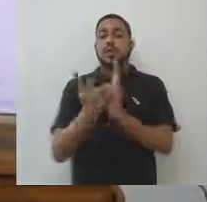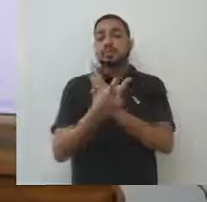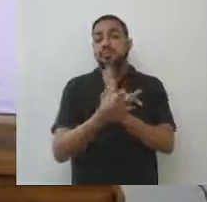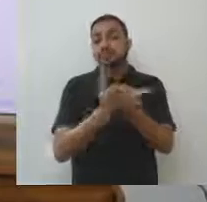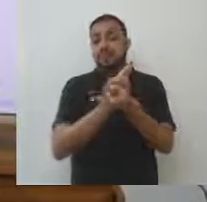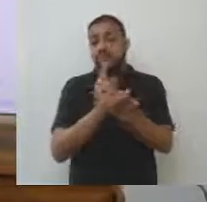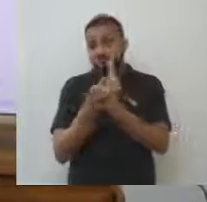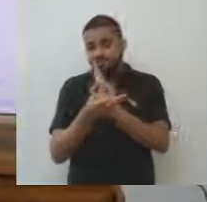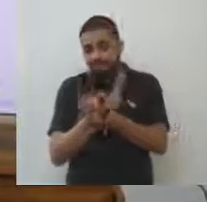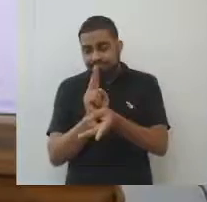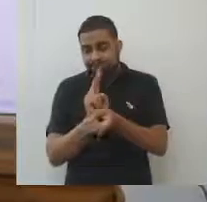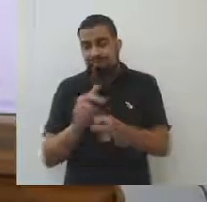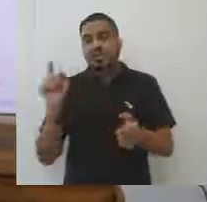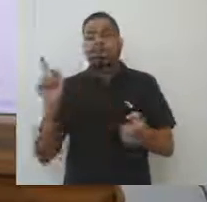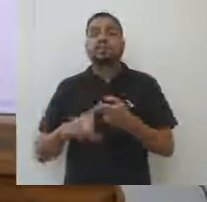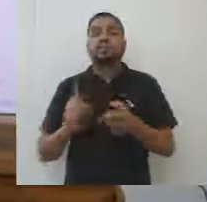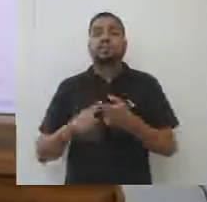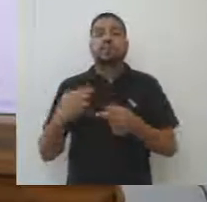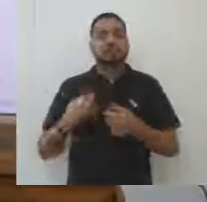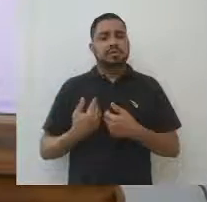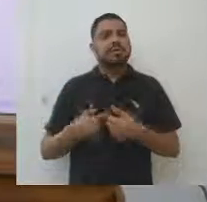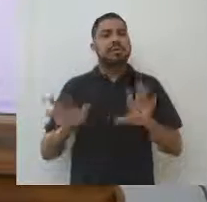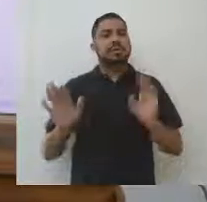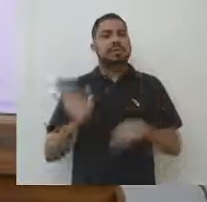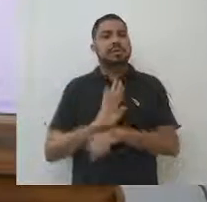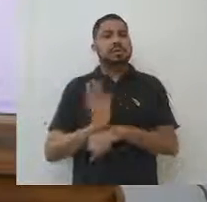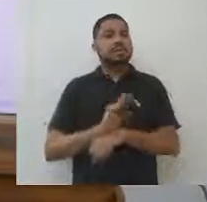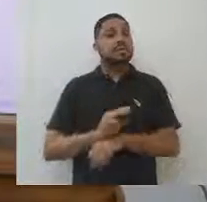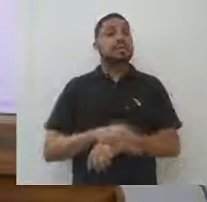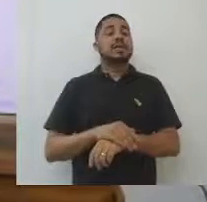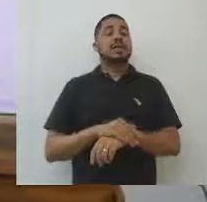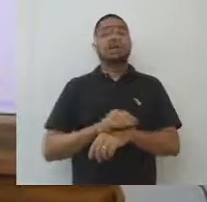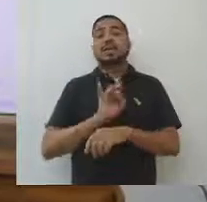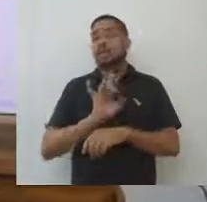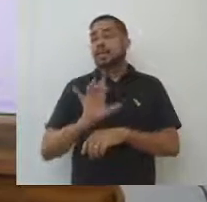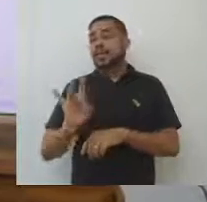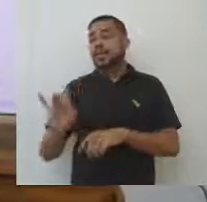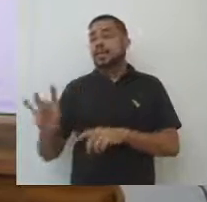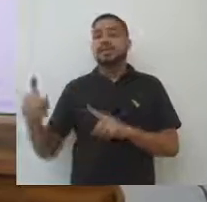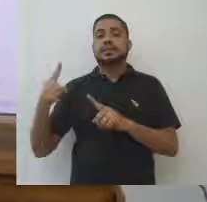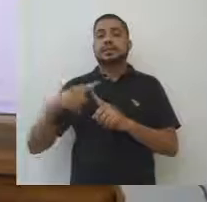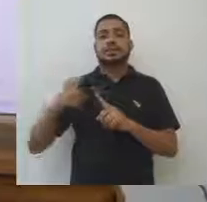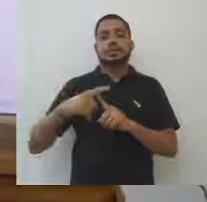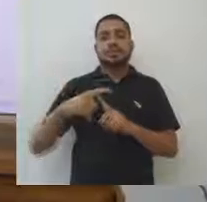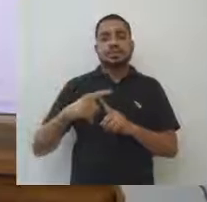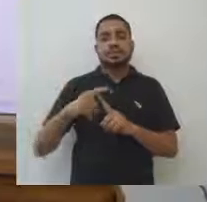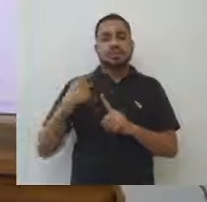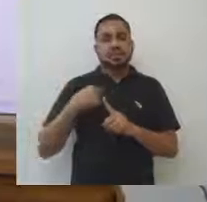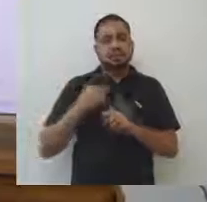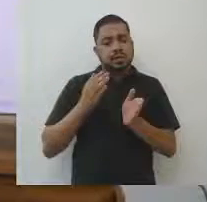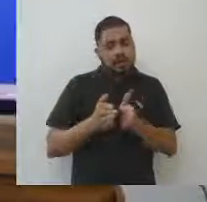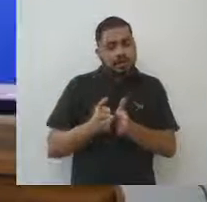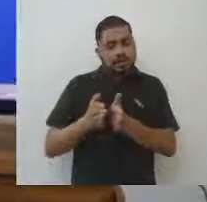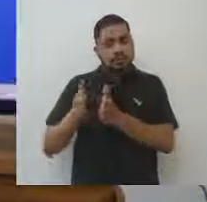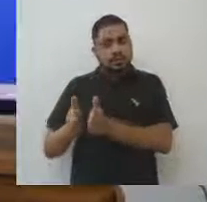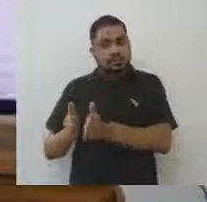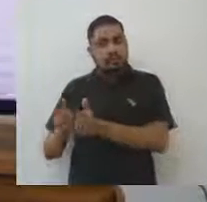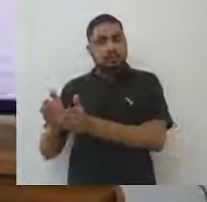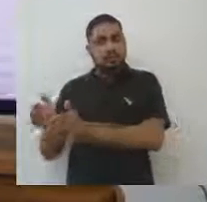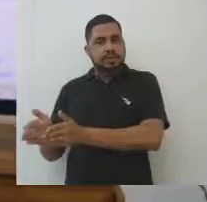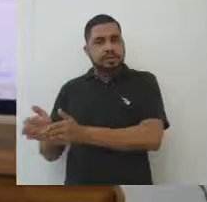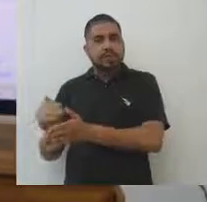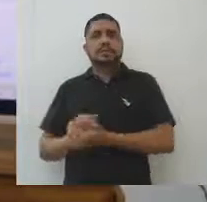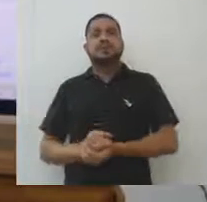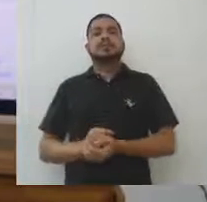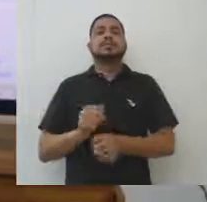não foi isso? Eu vou deixar esse vídeo, cada tipo, gente, eu vou deixar um trecho de um vídeo para vocês